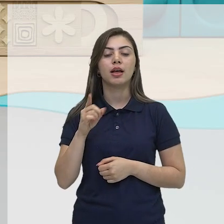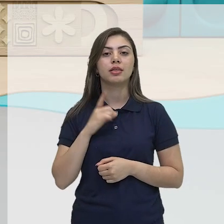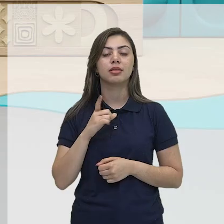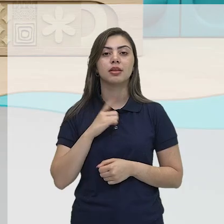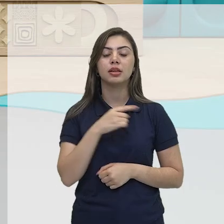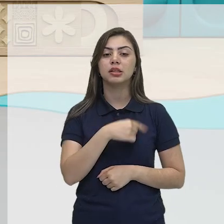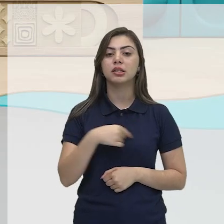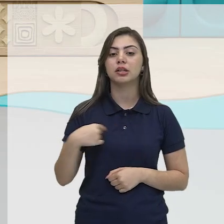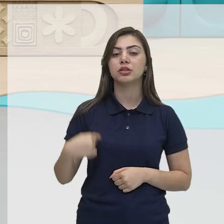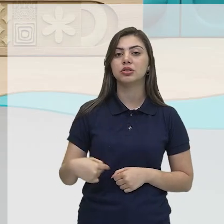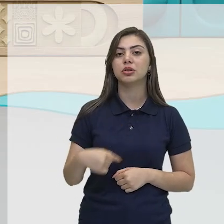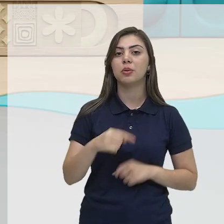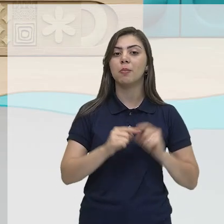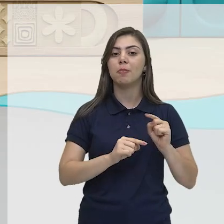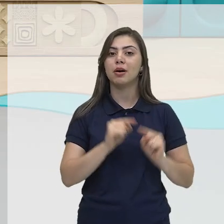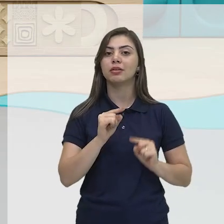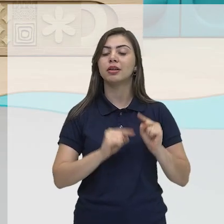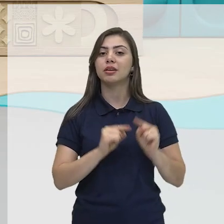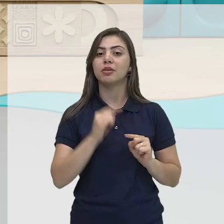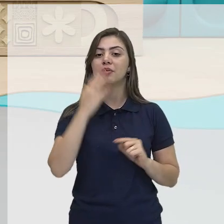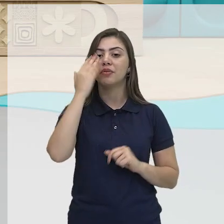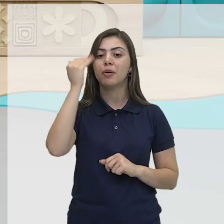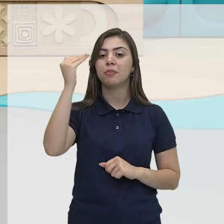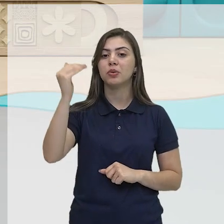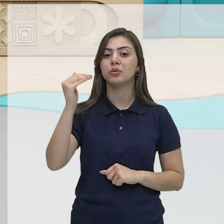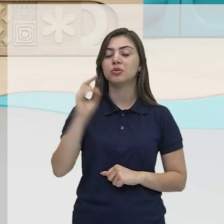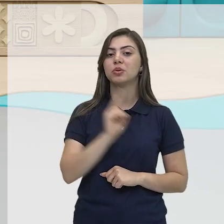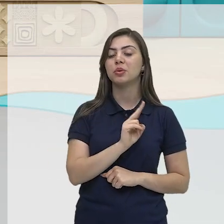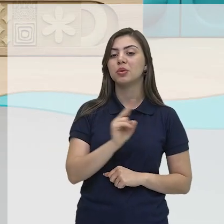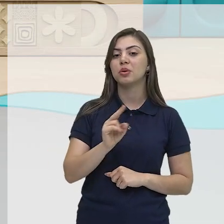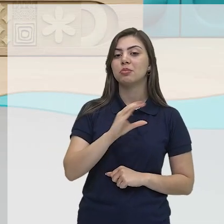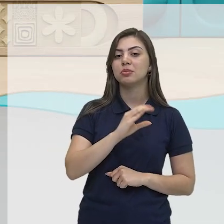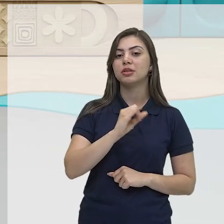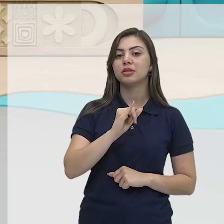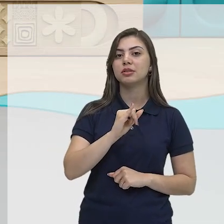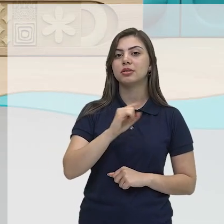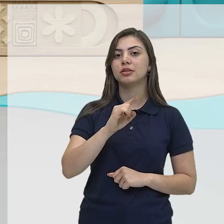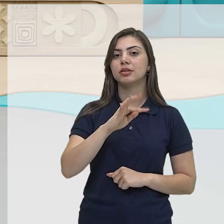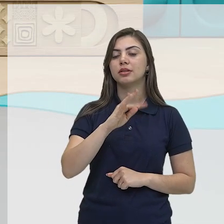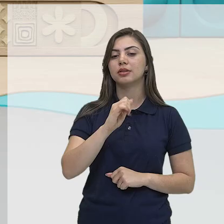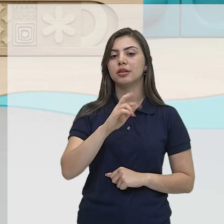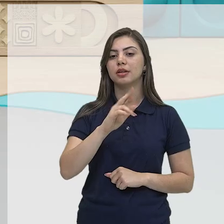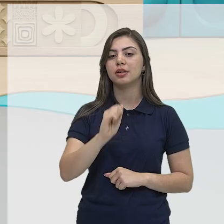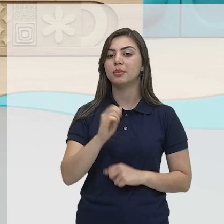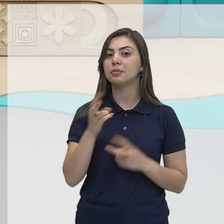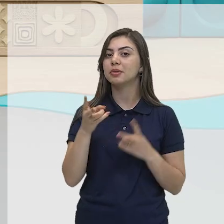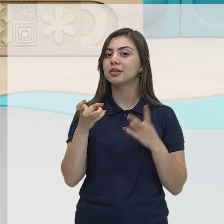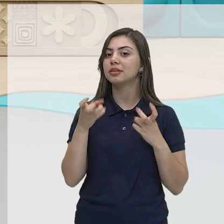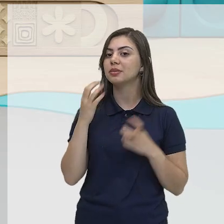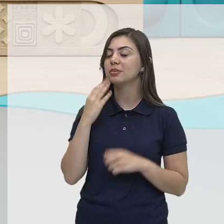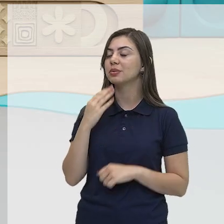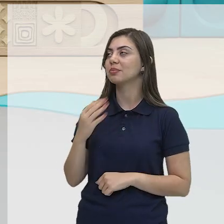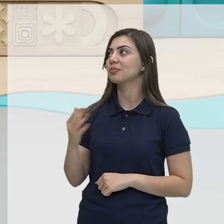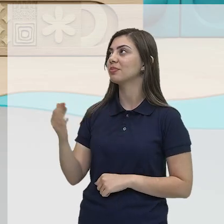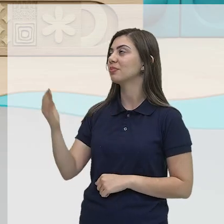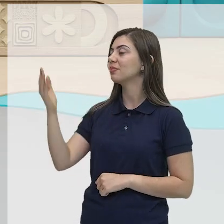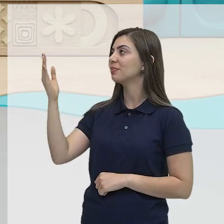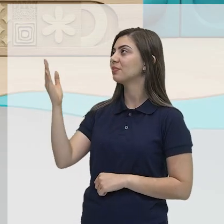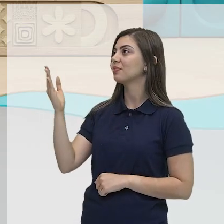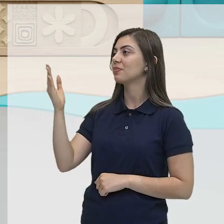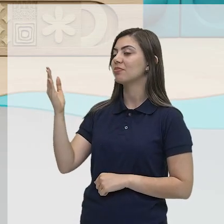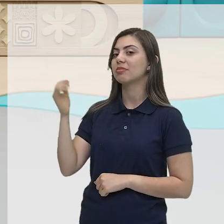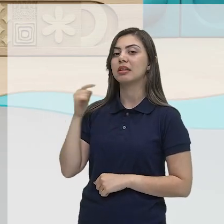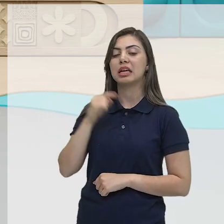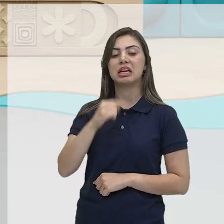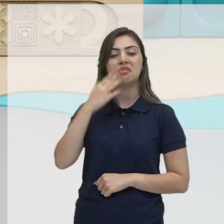instrumento mais popular nesse momento foi a cítara. Vamos ver aí uma imagem da cítara. Olha, a cítara é o